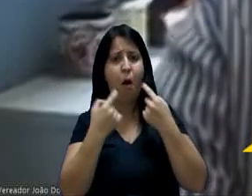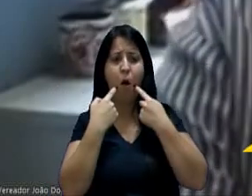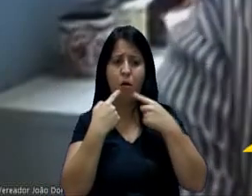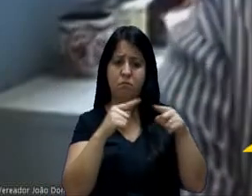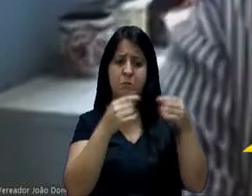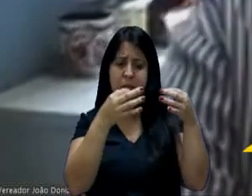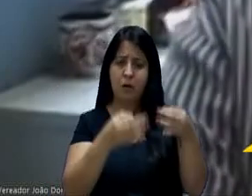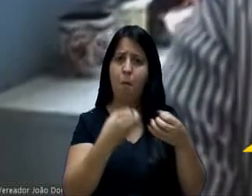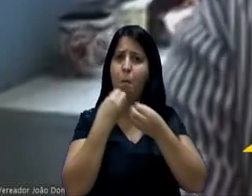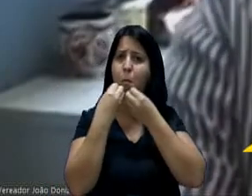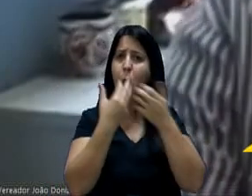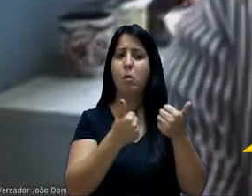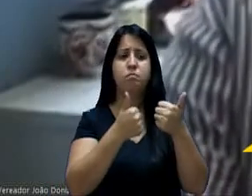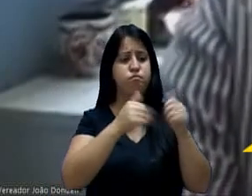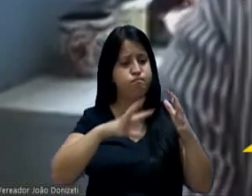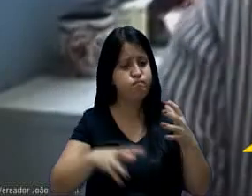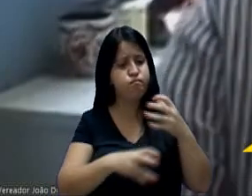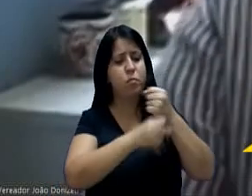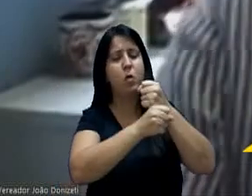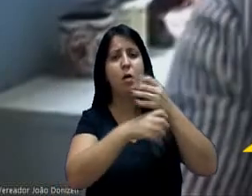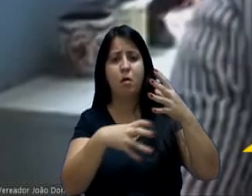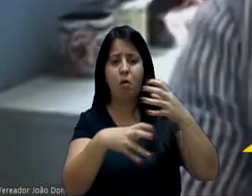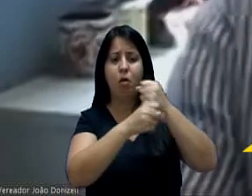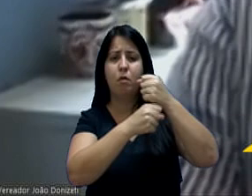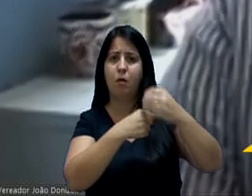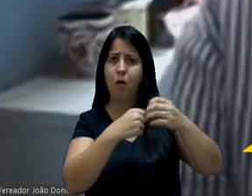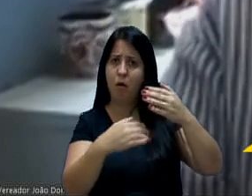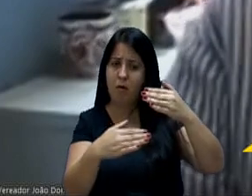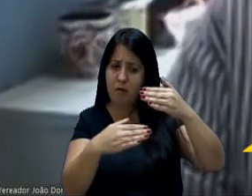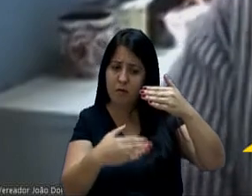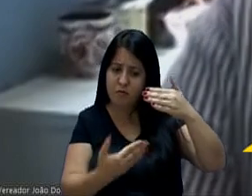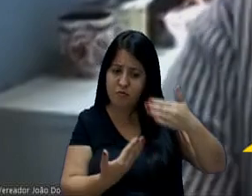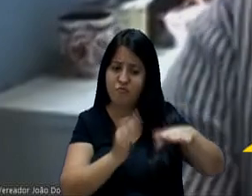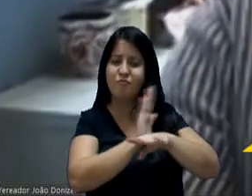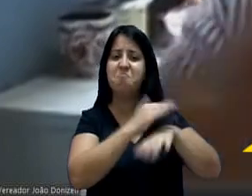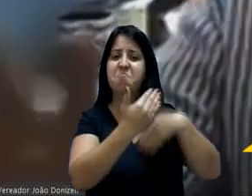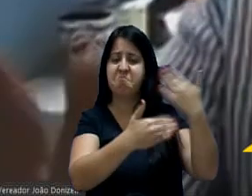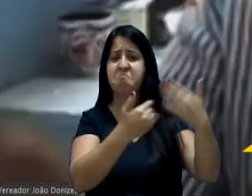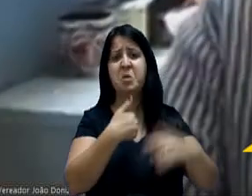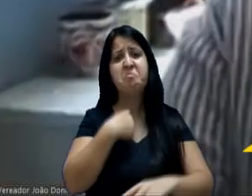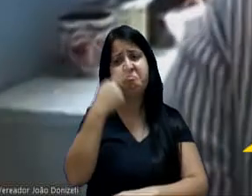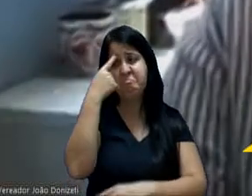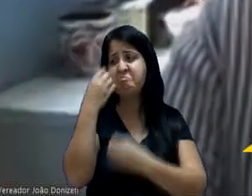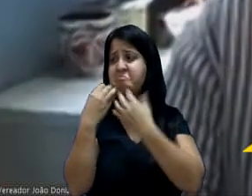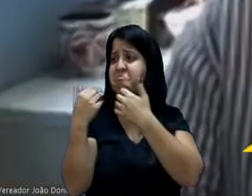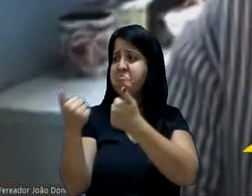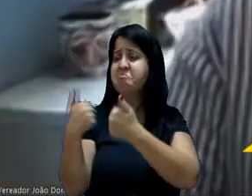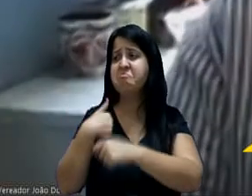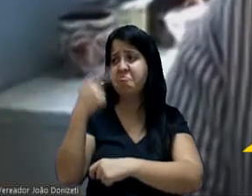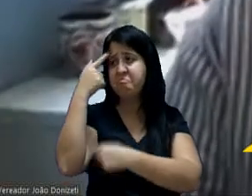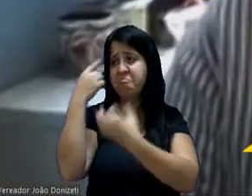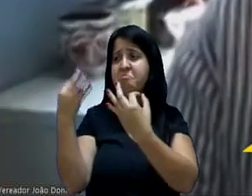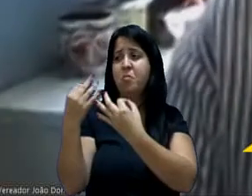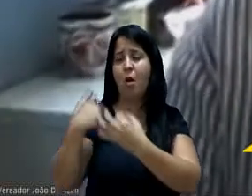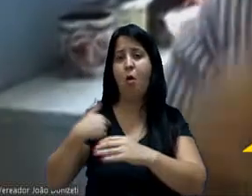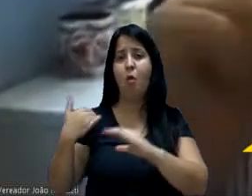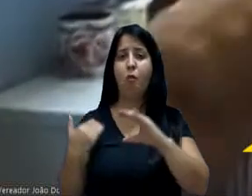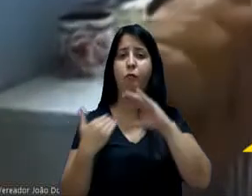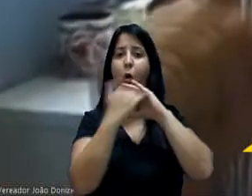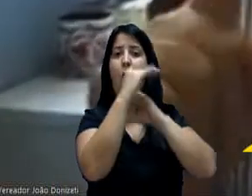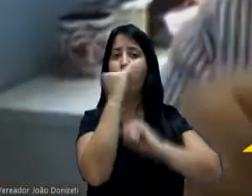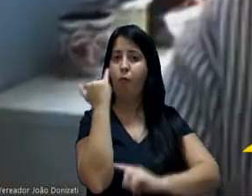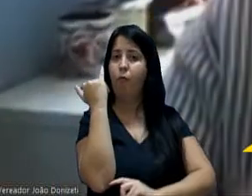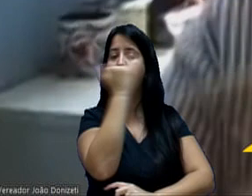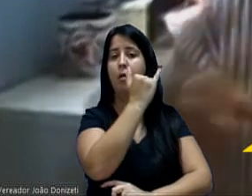e construtiva. Vou levar as colocações feitas por Vossa Excelência, achei extremamente saudável, vou encaminhá-las para